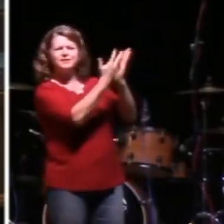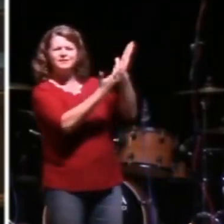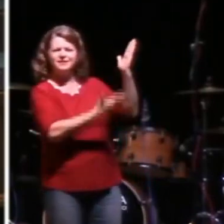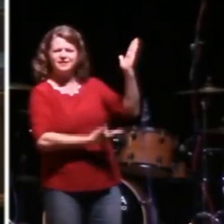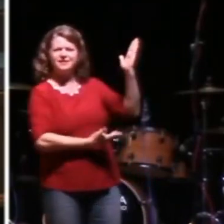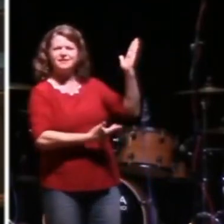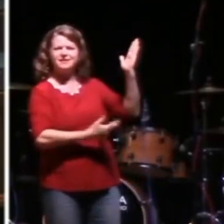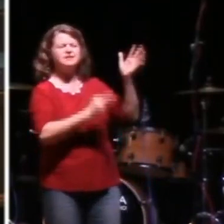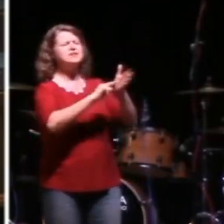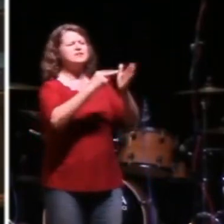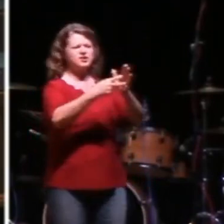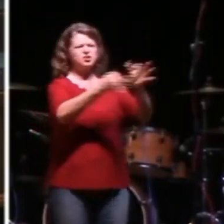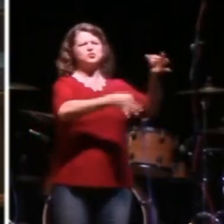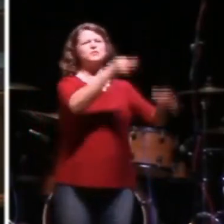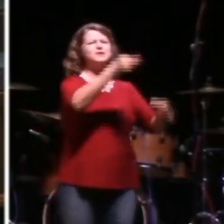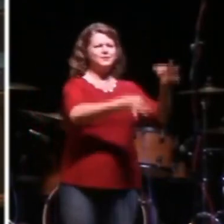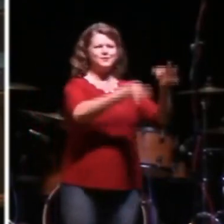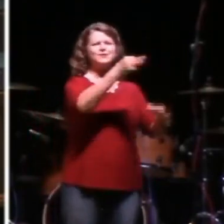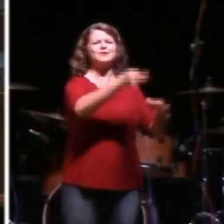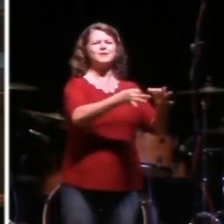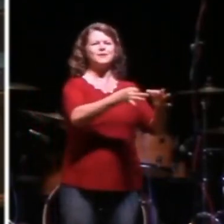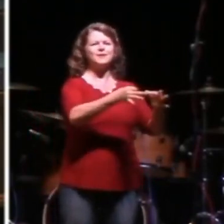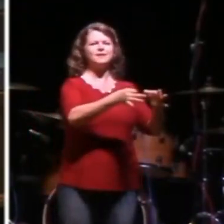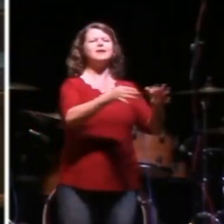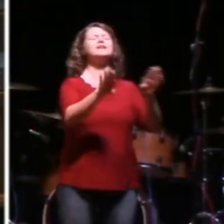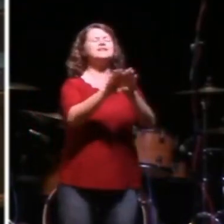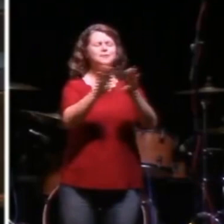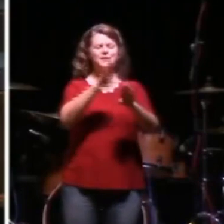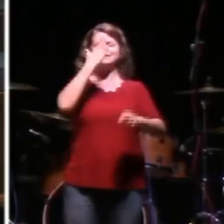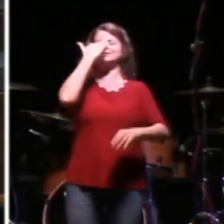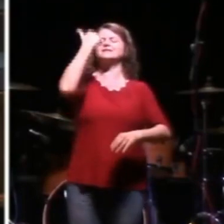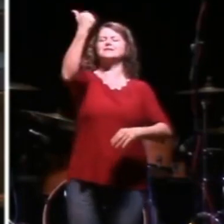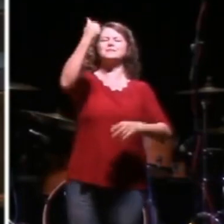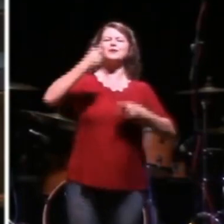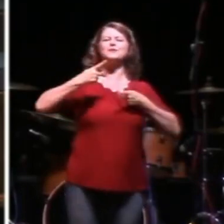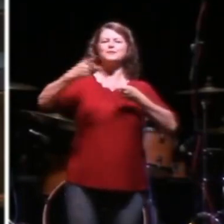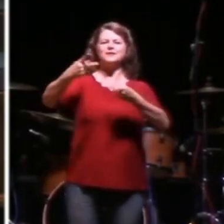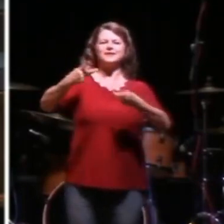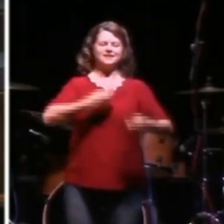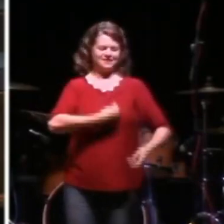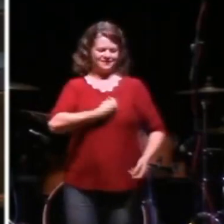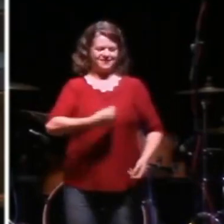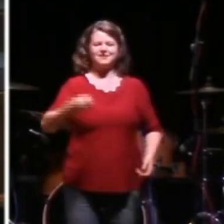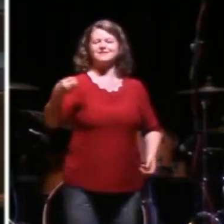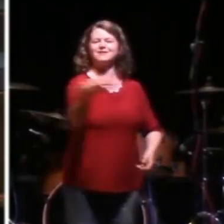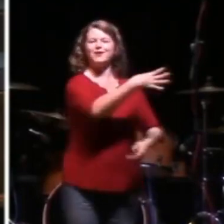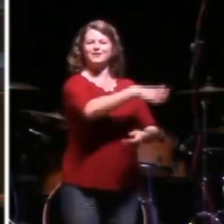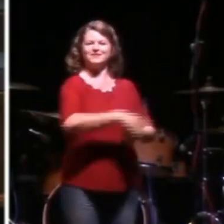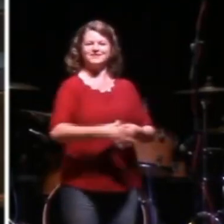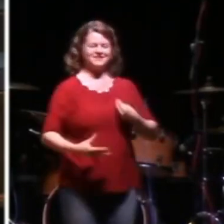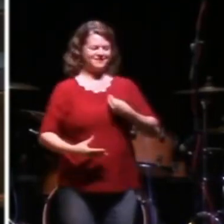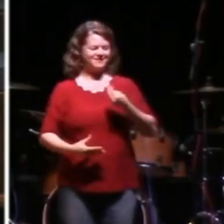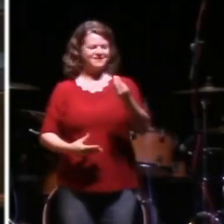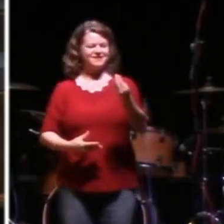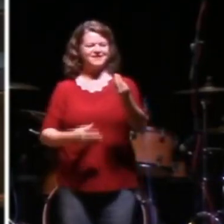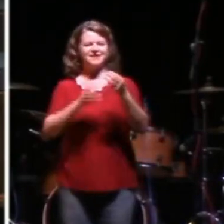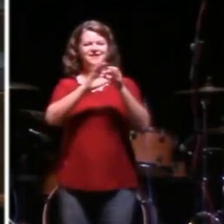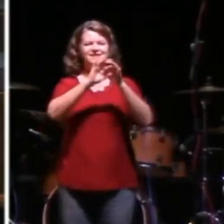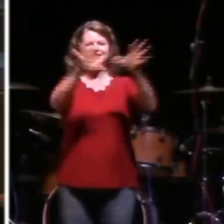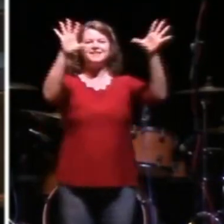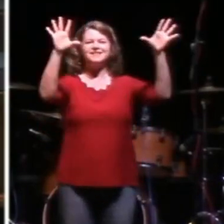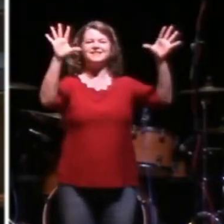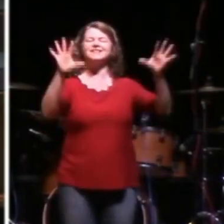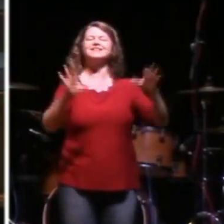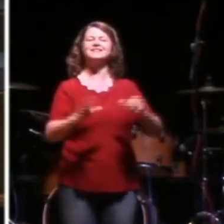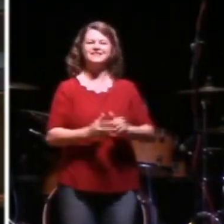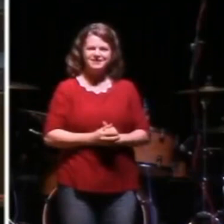mas a páscoa nos chama para uma vida nova a parte que eu me chama para liberdade a pastor